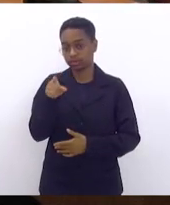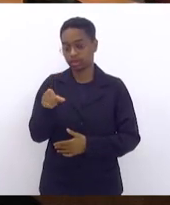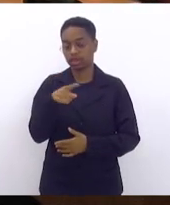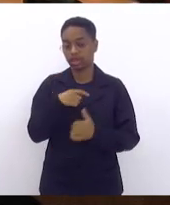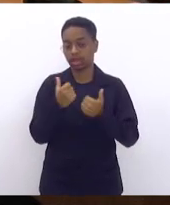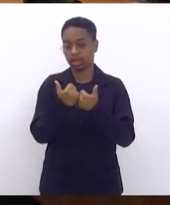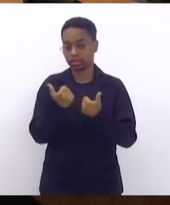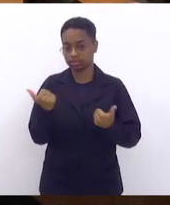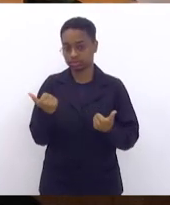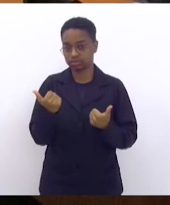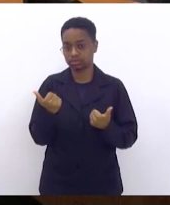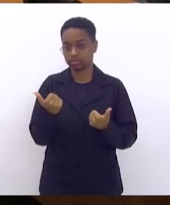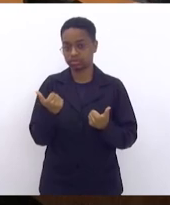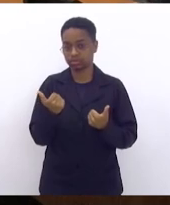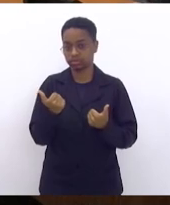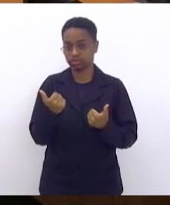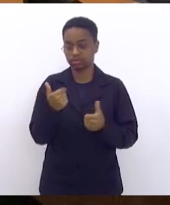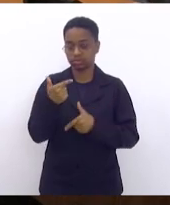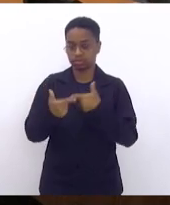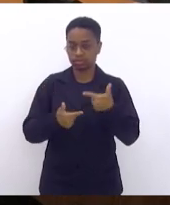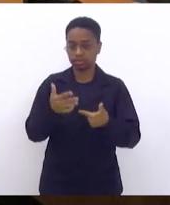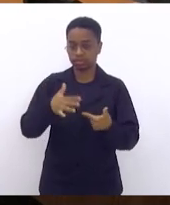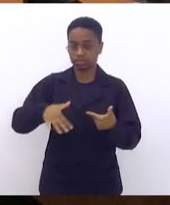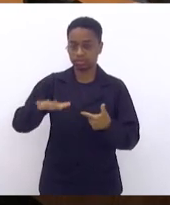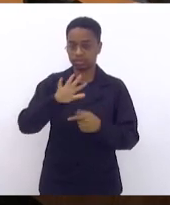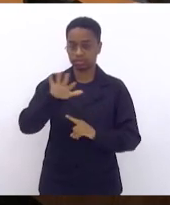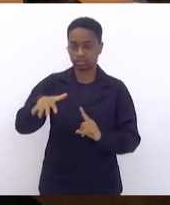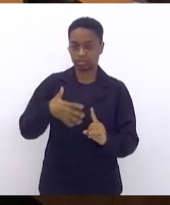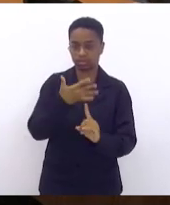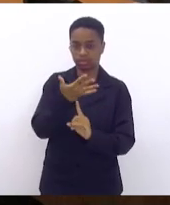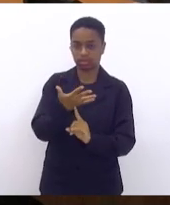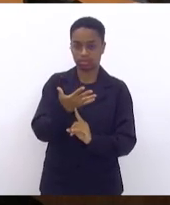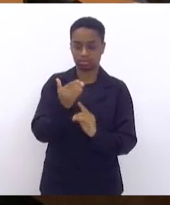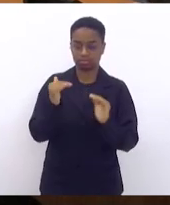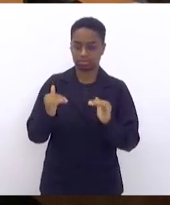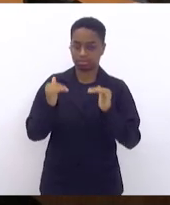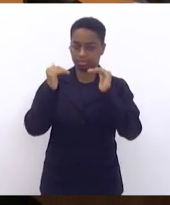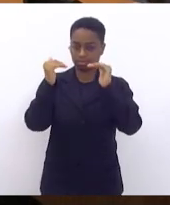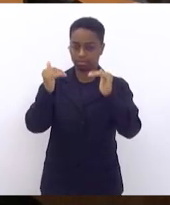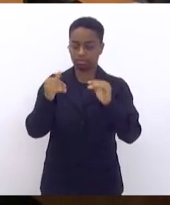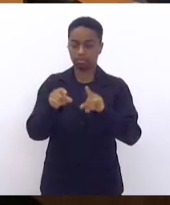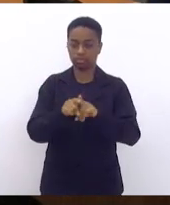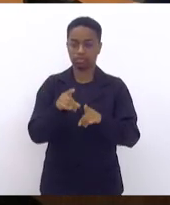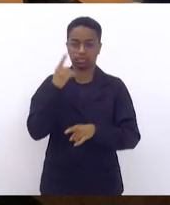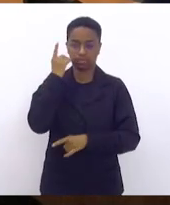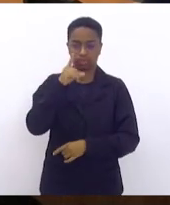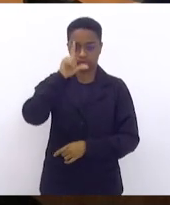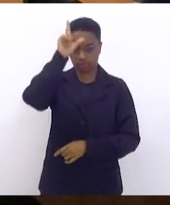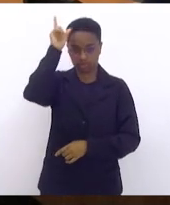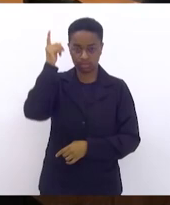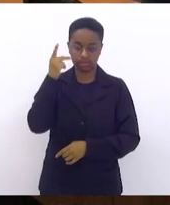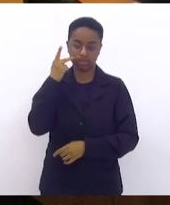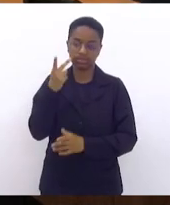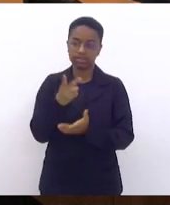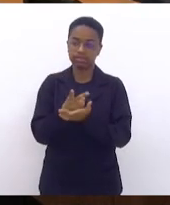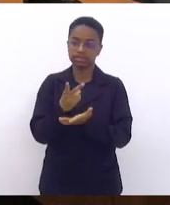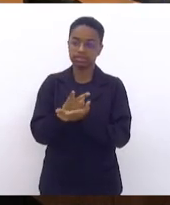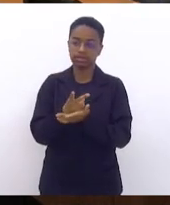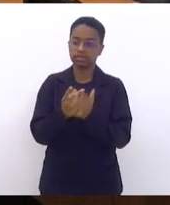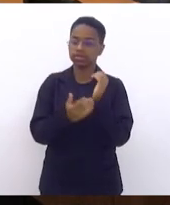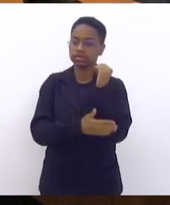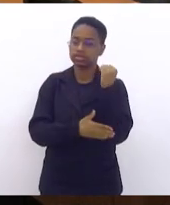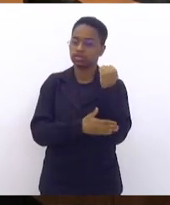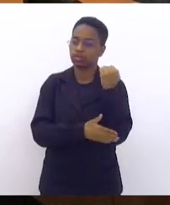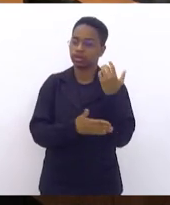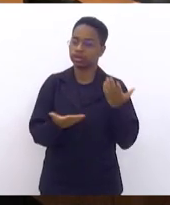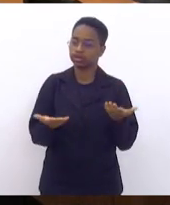uma assessoria ambiental de altíssimo gabarito, deputado Luiz Paulo, Vossa Excelência sempre é muito ciumento,